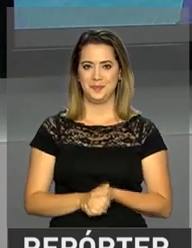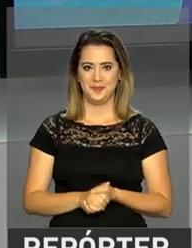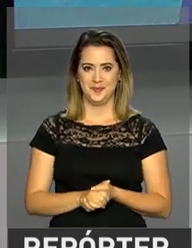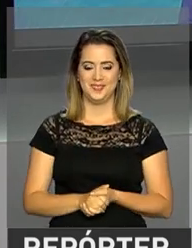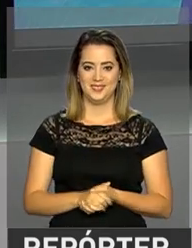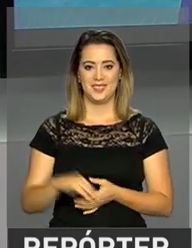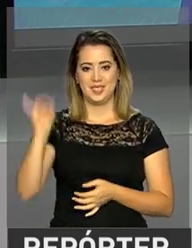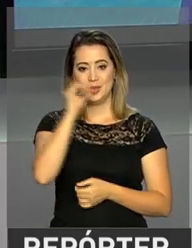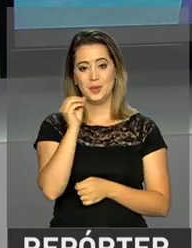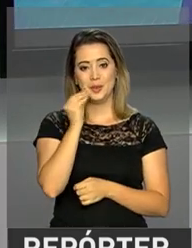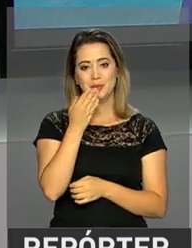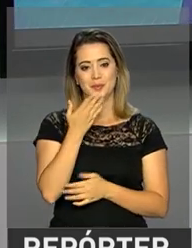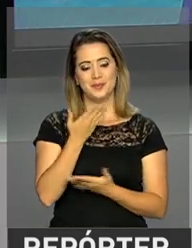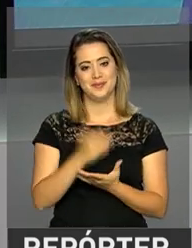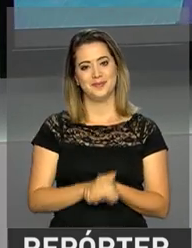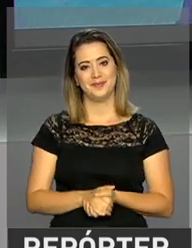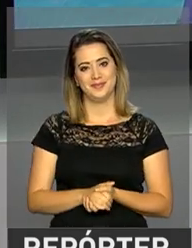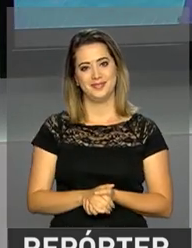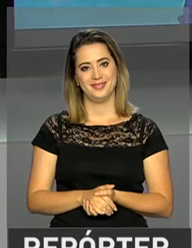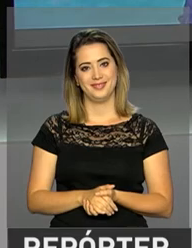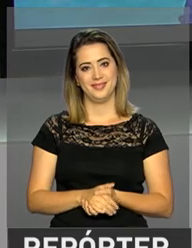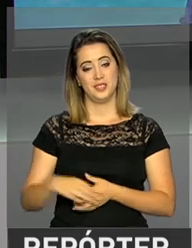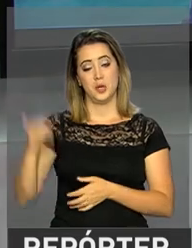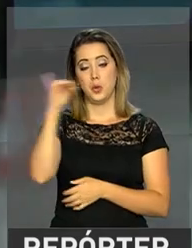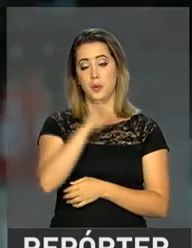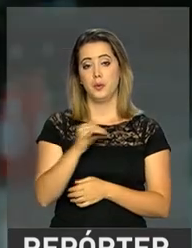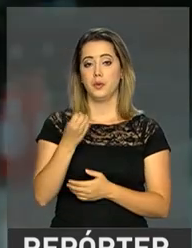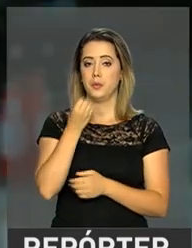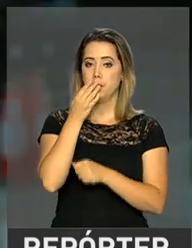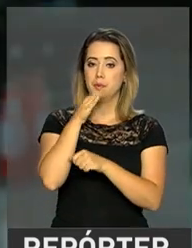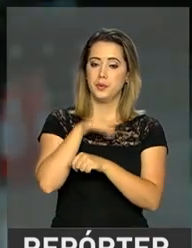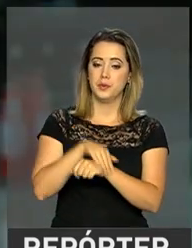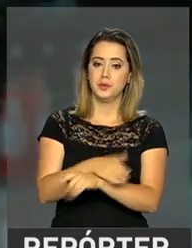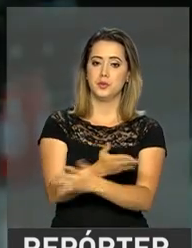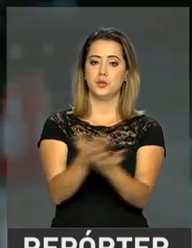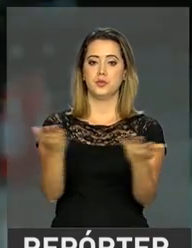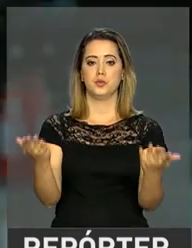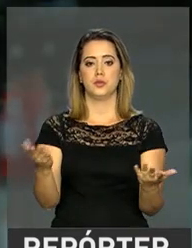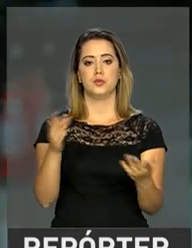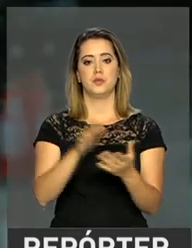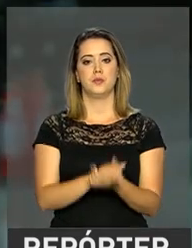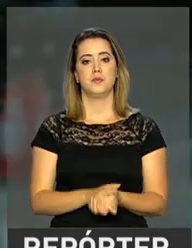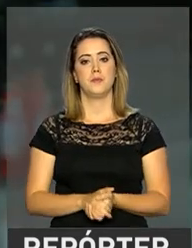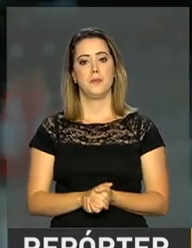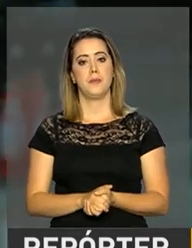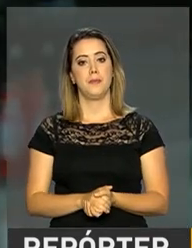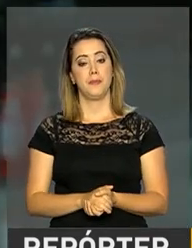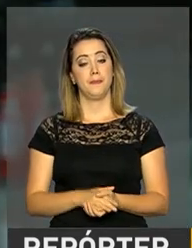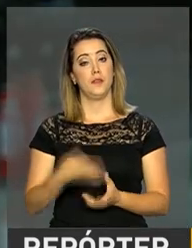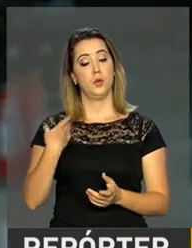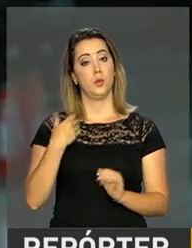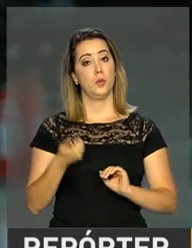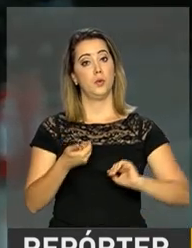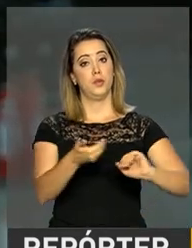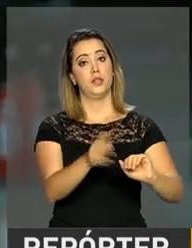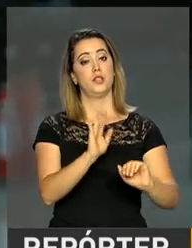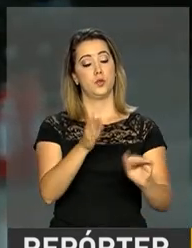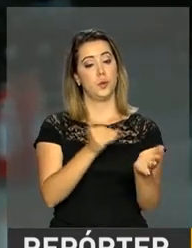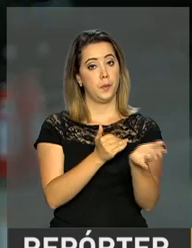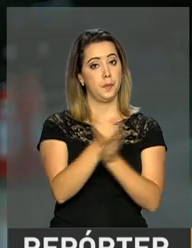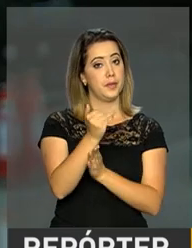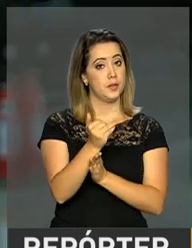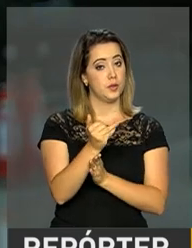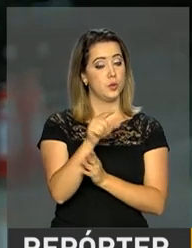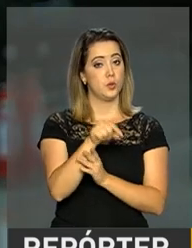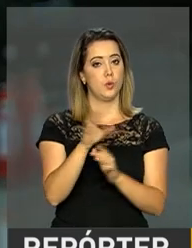Oi novamente, Gabi. Olá, Lilian. Uma boa noite a todos. O Congresso Nacional já iniciou